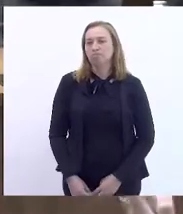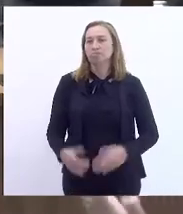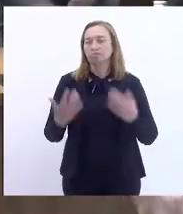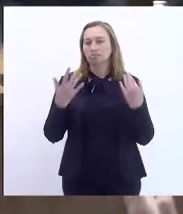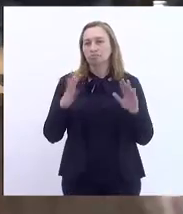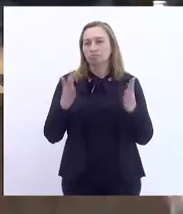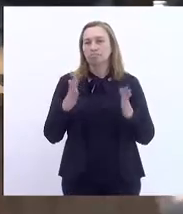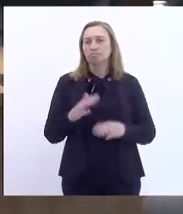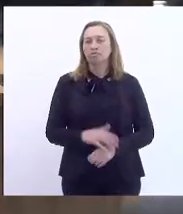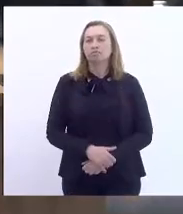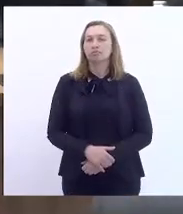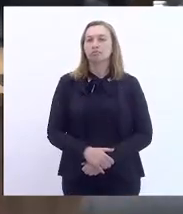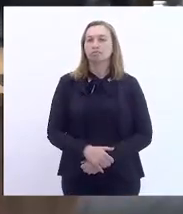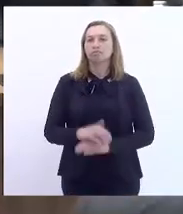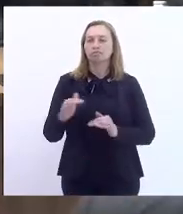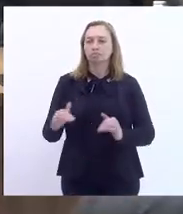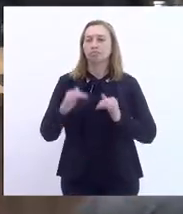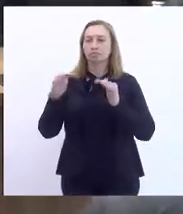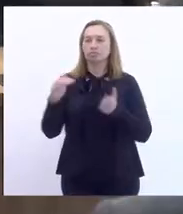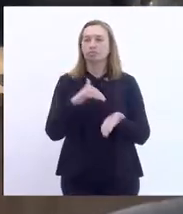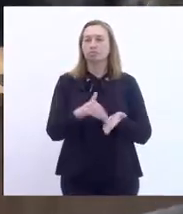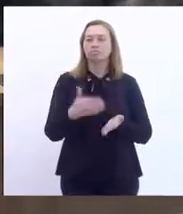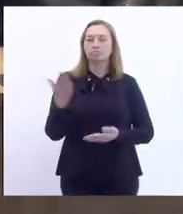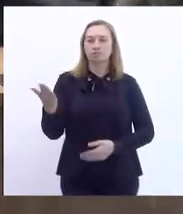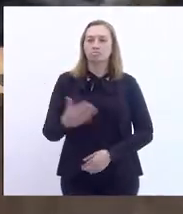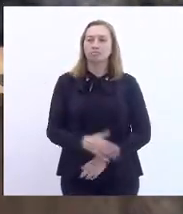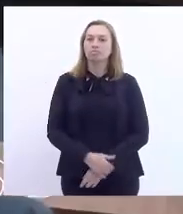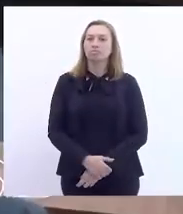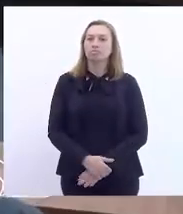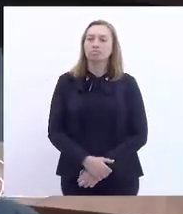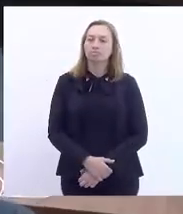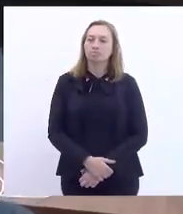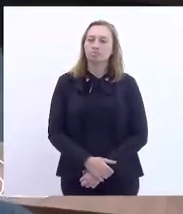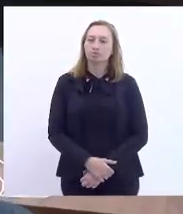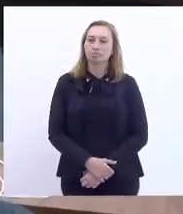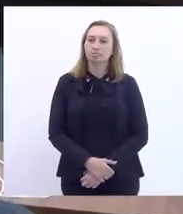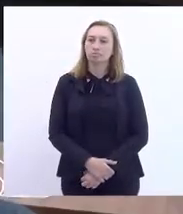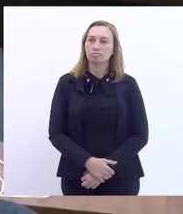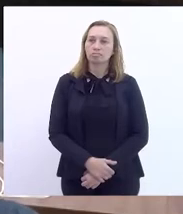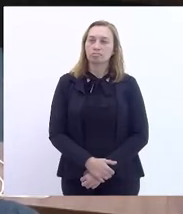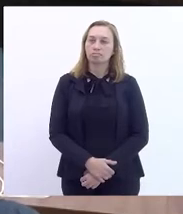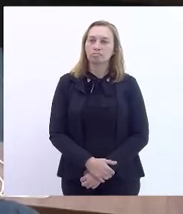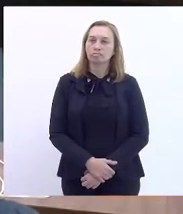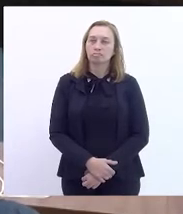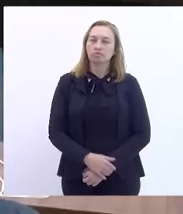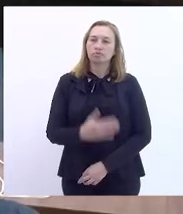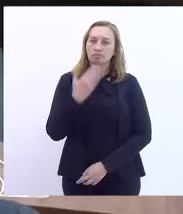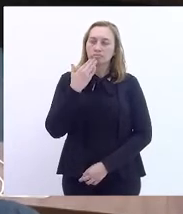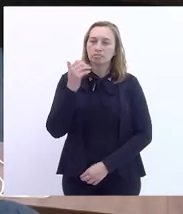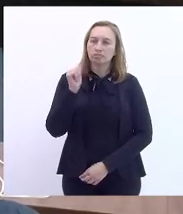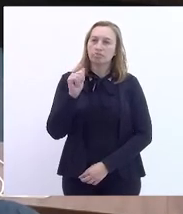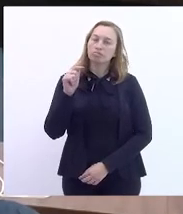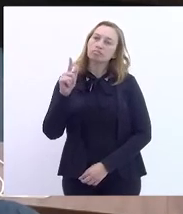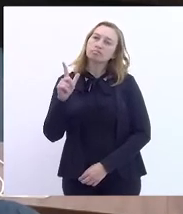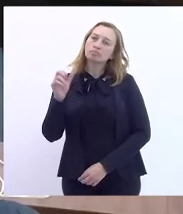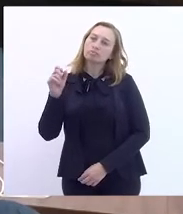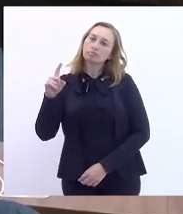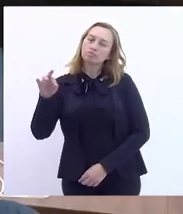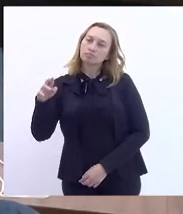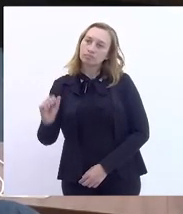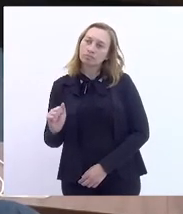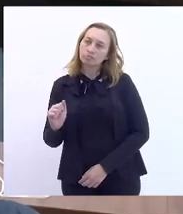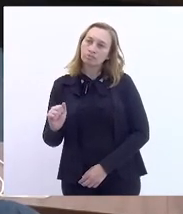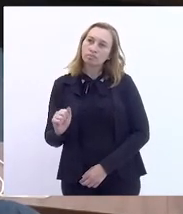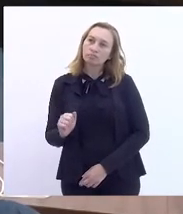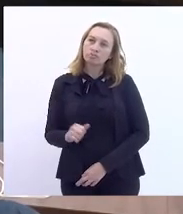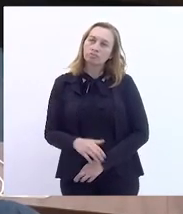passamos então a subsecretária por gentileza eu peço Alessandra por gentileza que